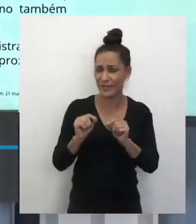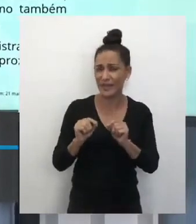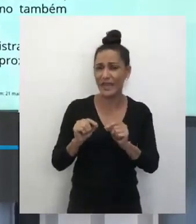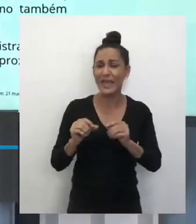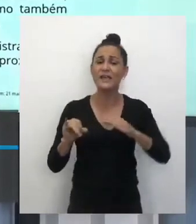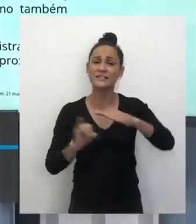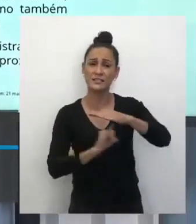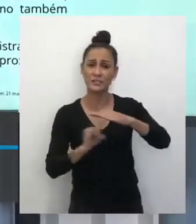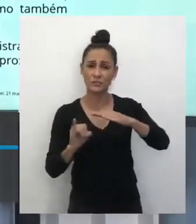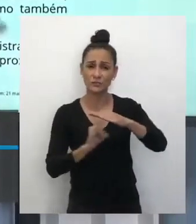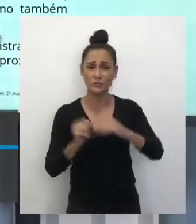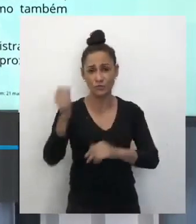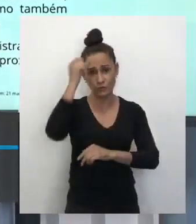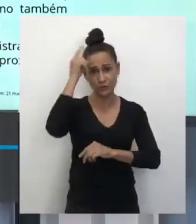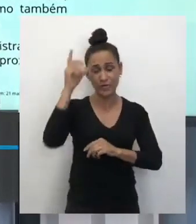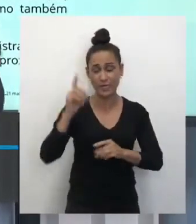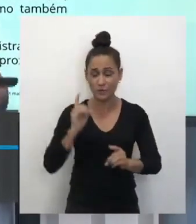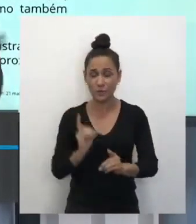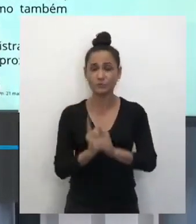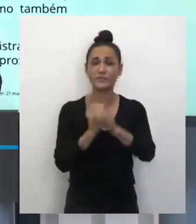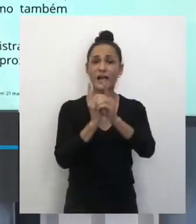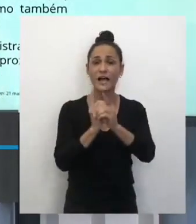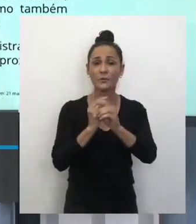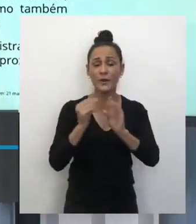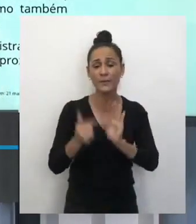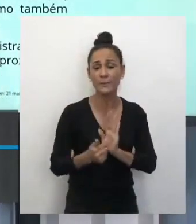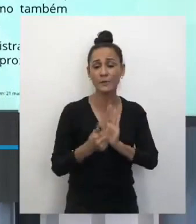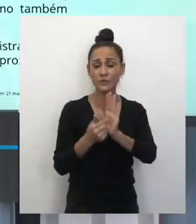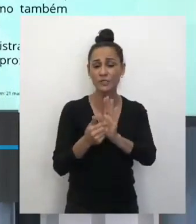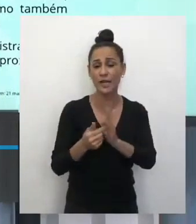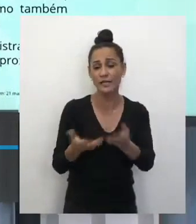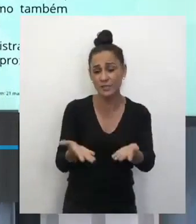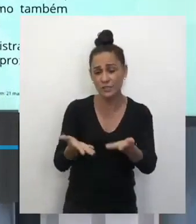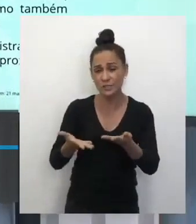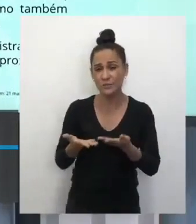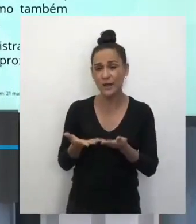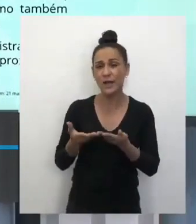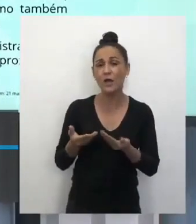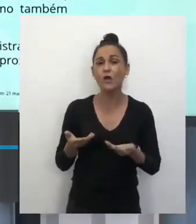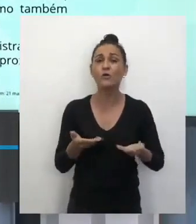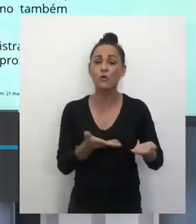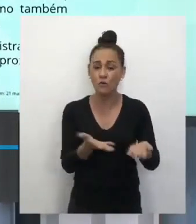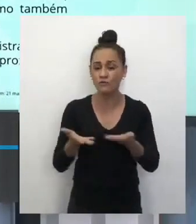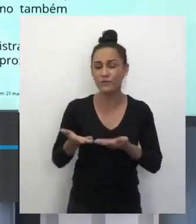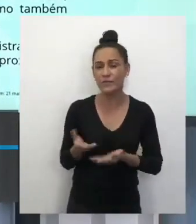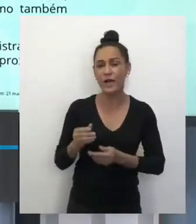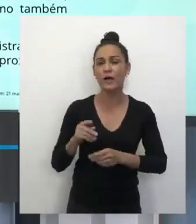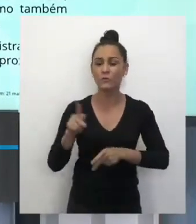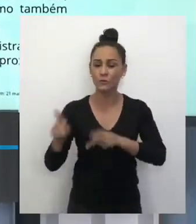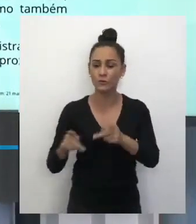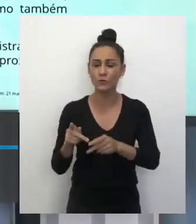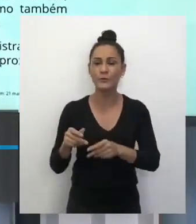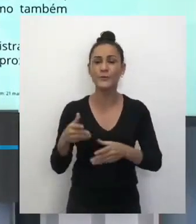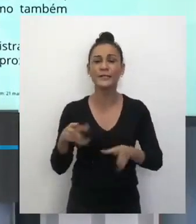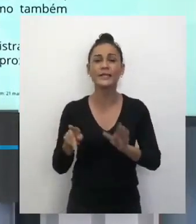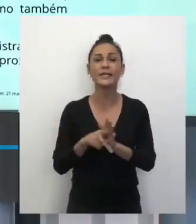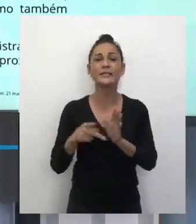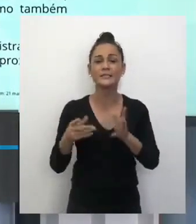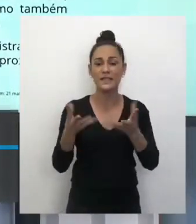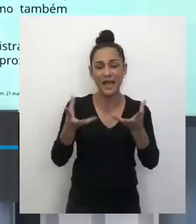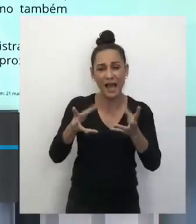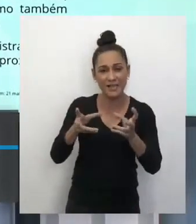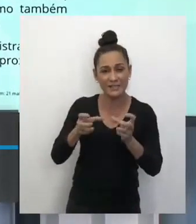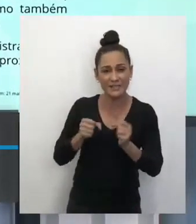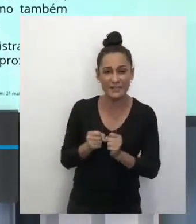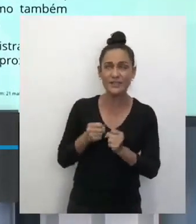instituições culturais encontraram para trazer o público, né, e fazer com que ele se aproprie dessa linguagem musical, de como se